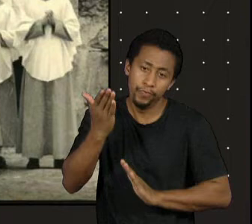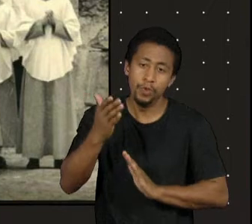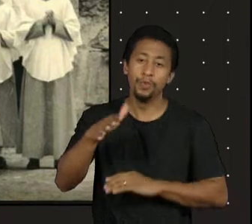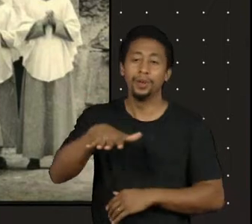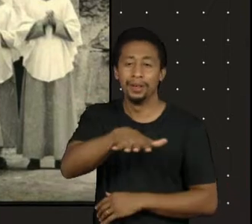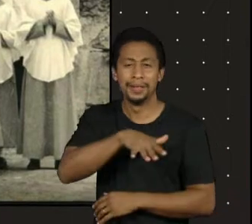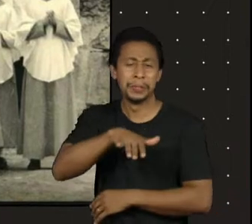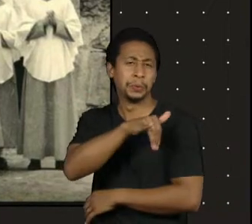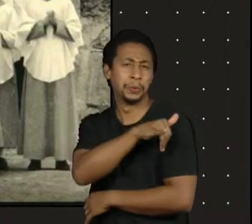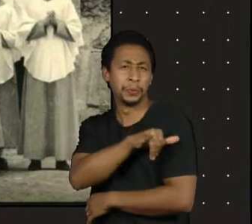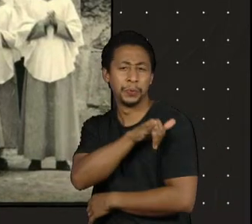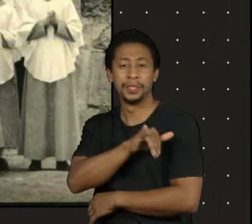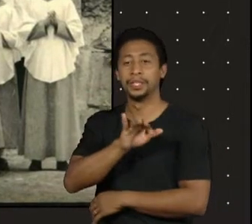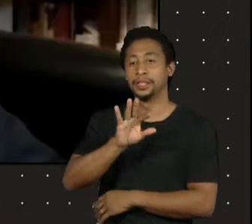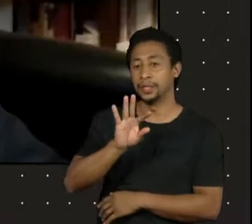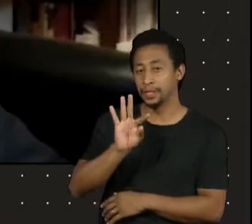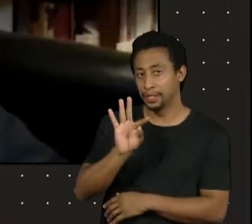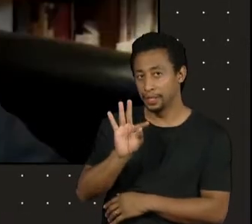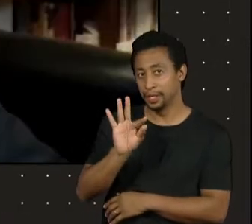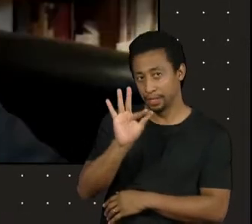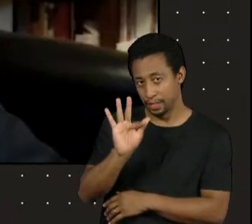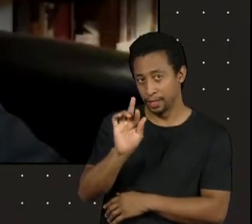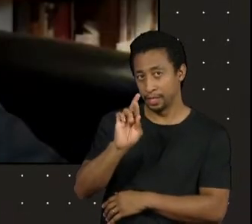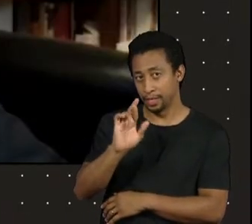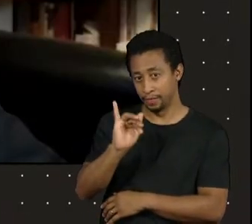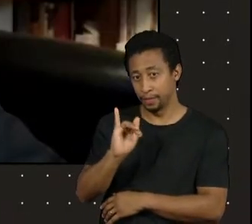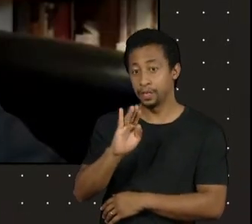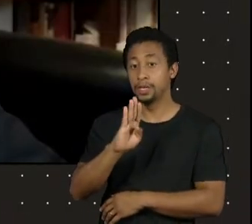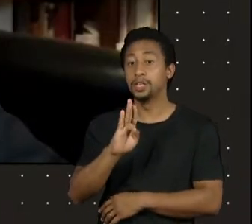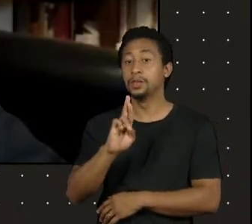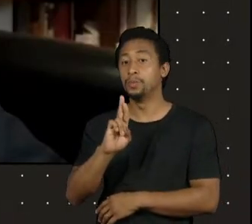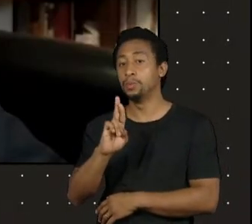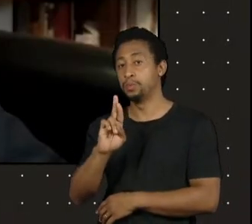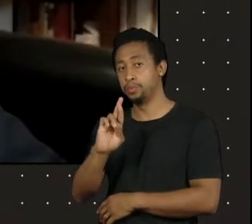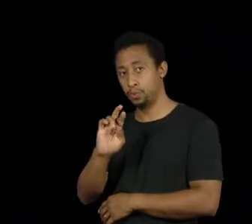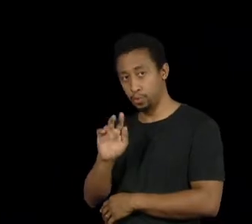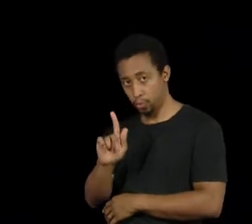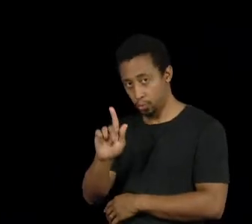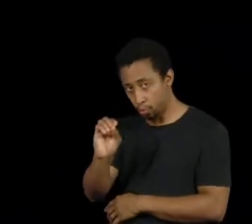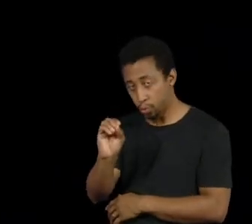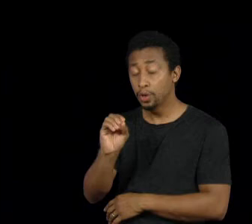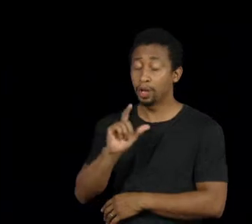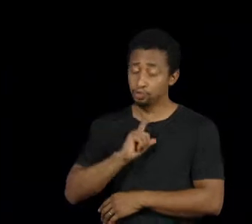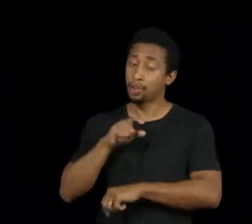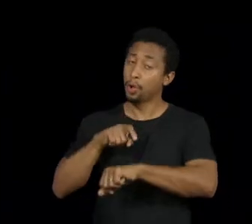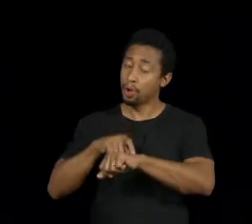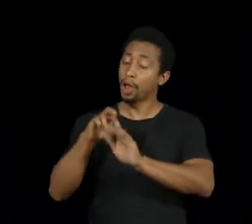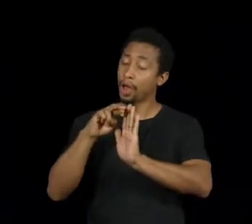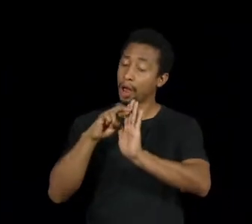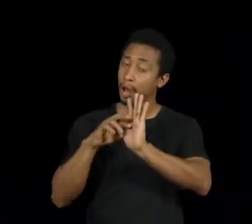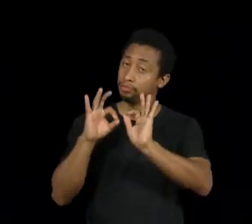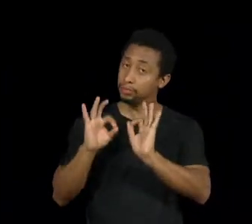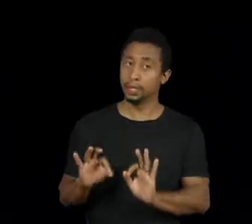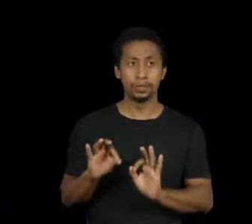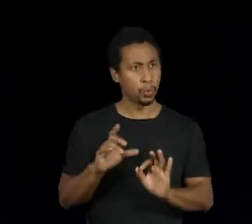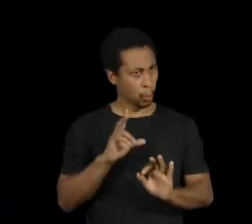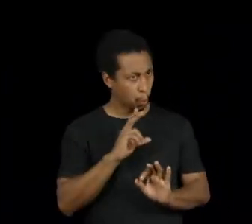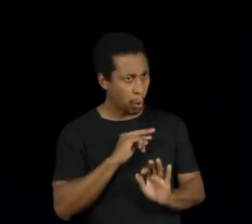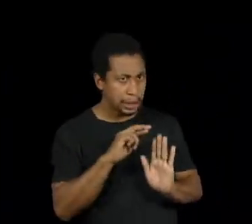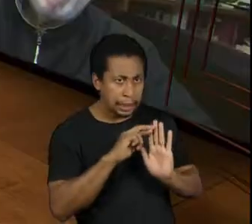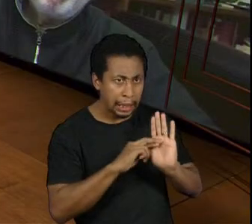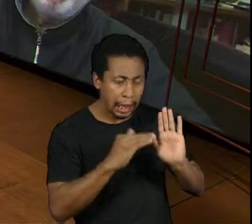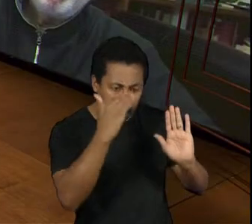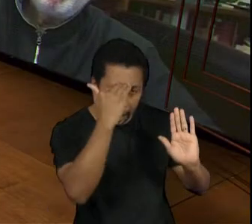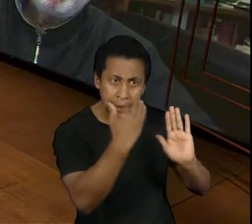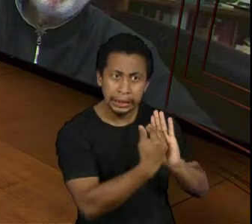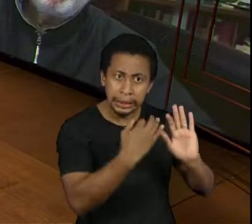coletiva, horário para acordar, horário para ir à missa, horário para dormir. Tinha essa disciplina toda e aos 20 anos,